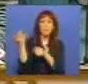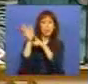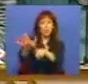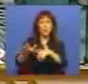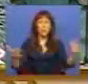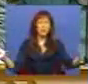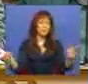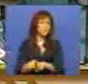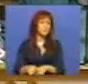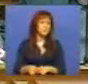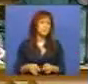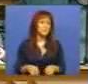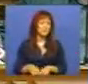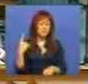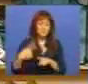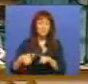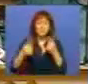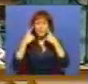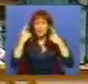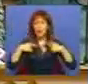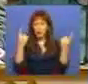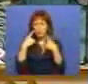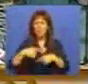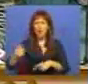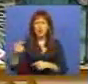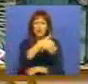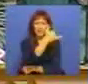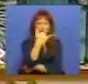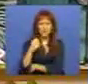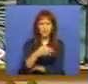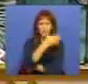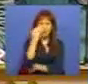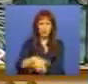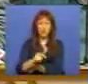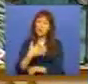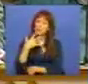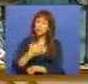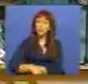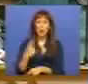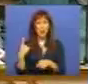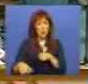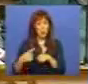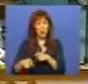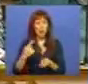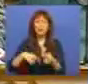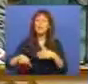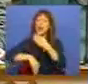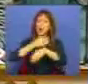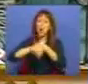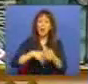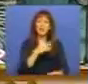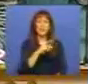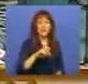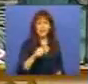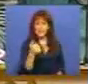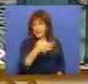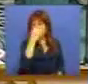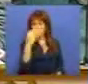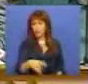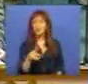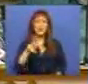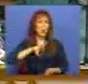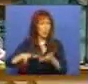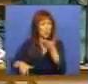exemplo, o arrendamento público representa 20% do total do arrendamento, e na Holanda 35%. E